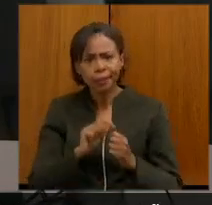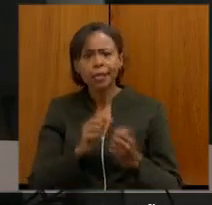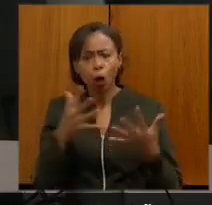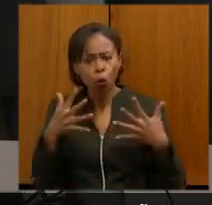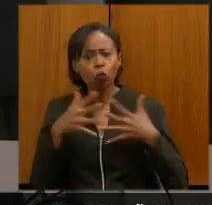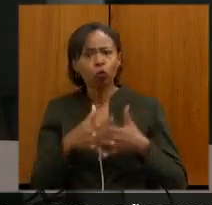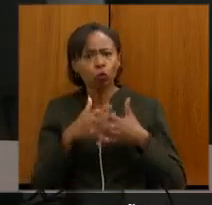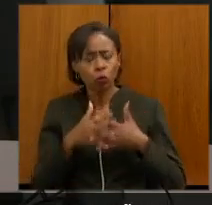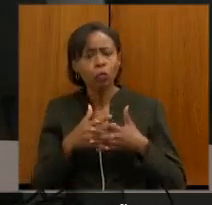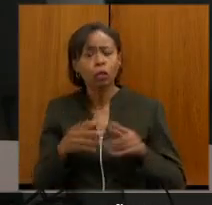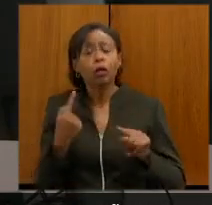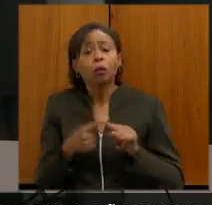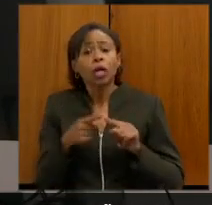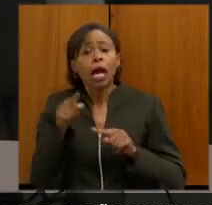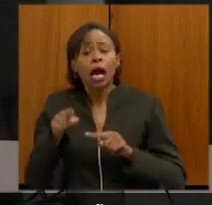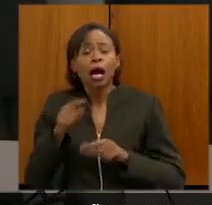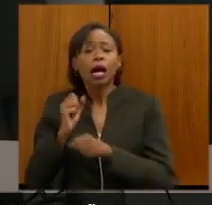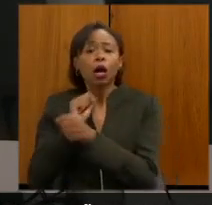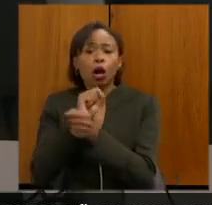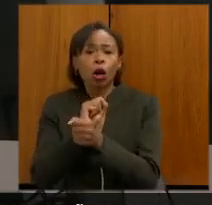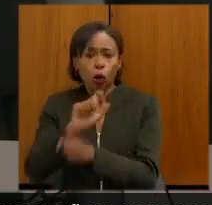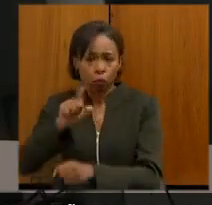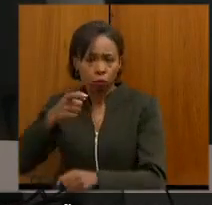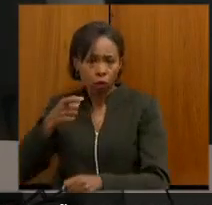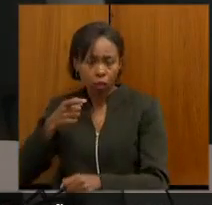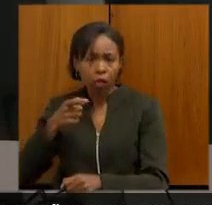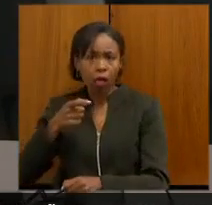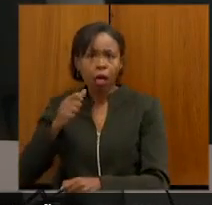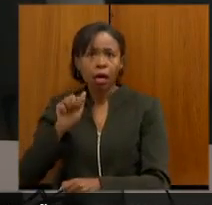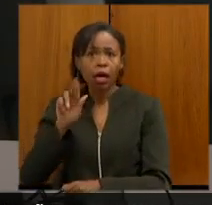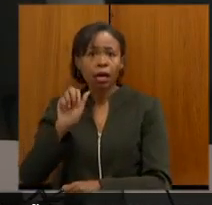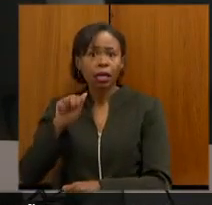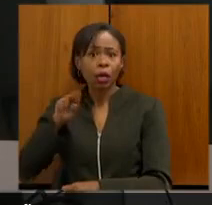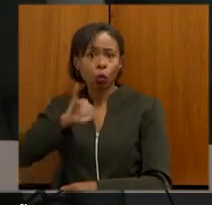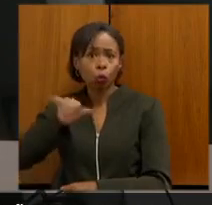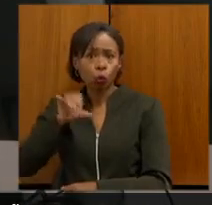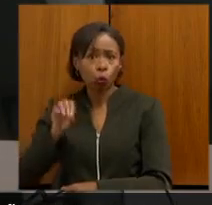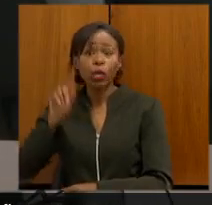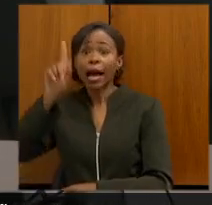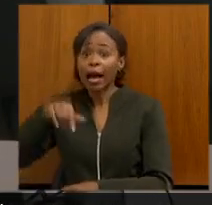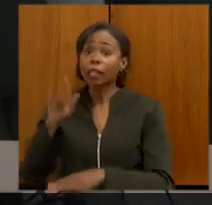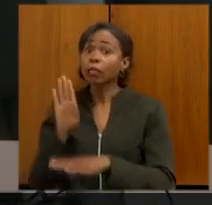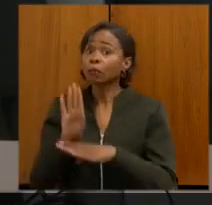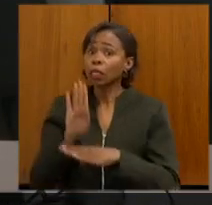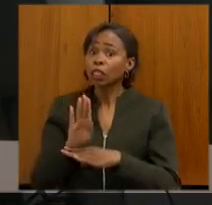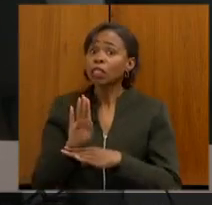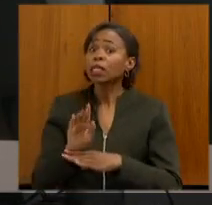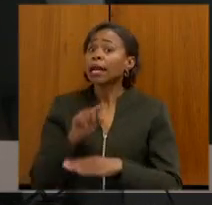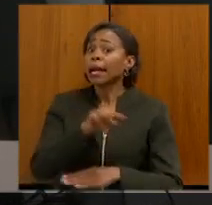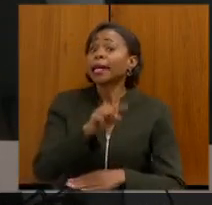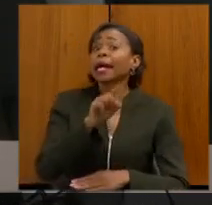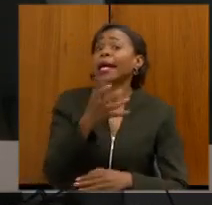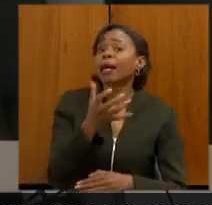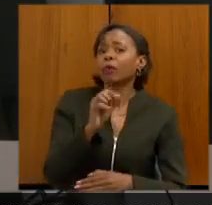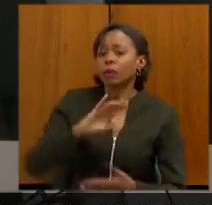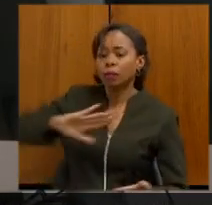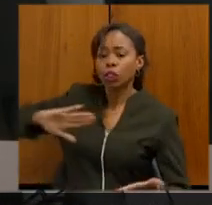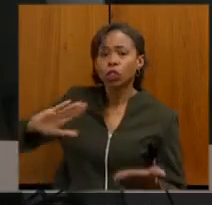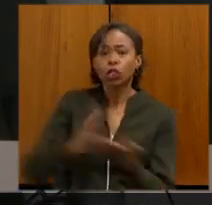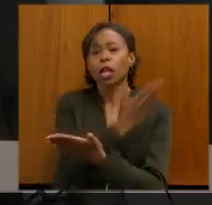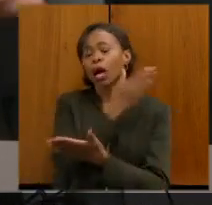Araújos que é de Betim então ele tá querendo tomar um terreno que o vale de ouro